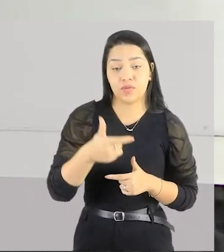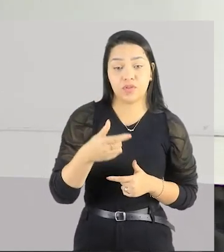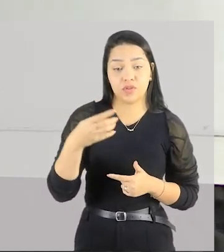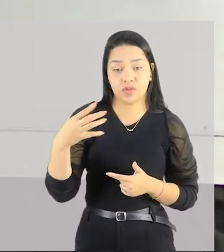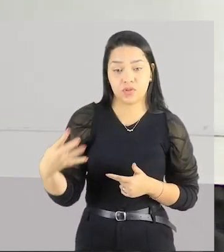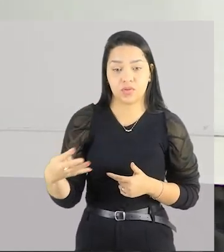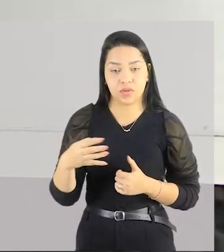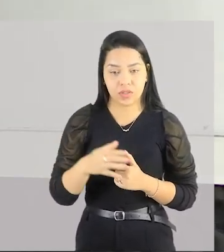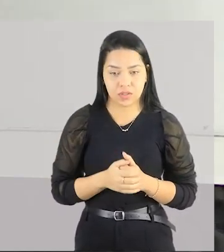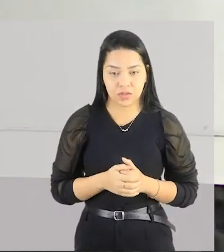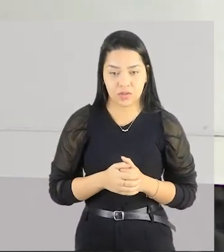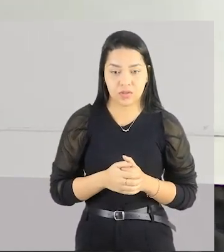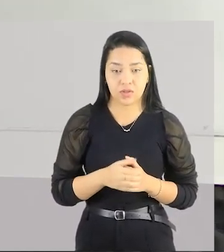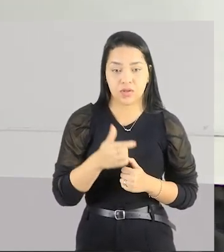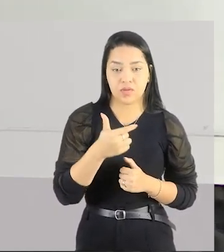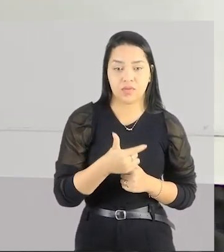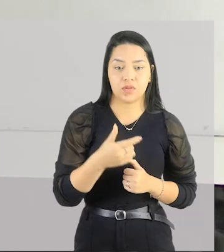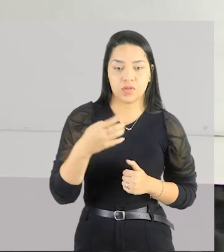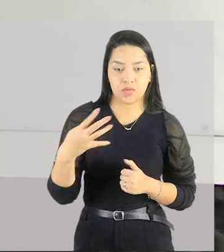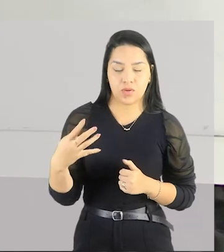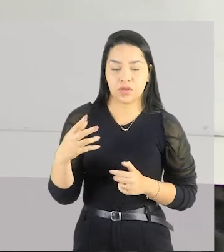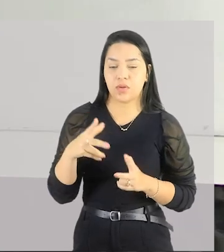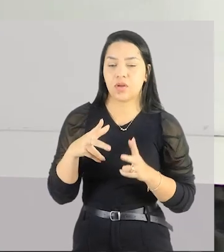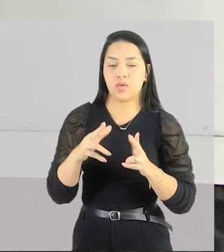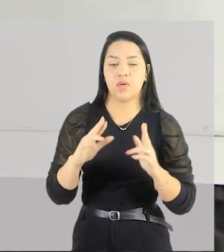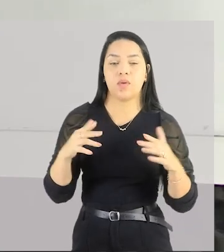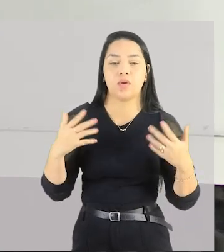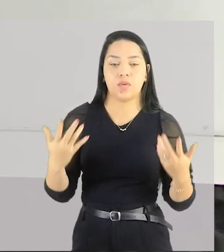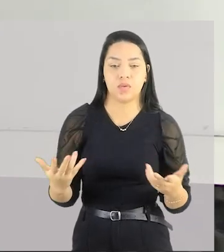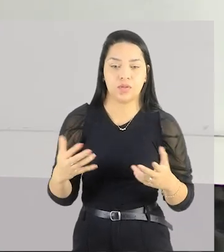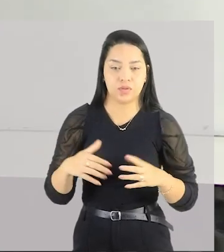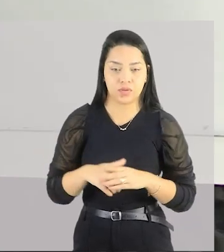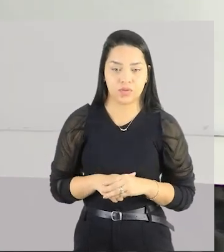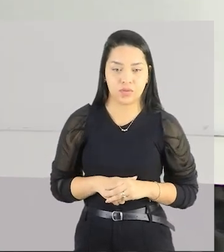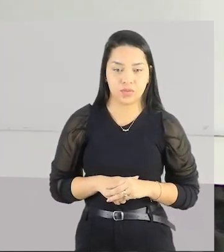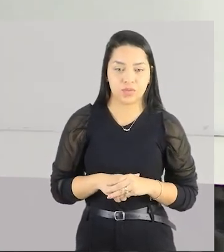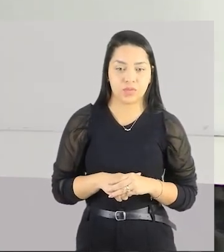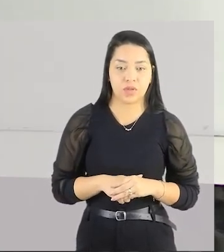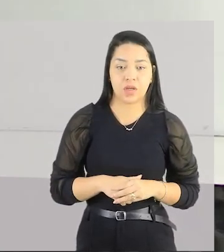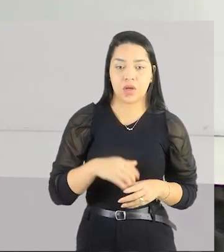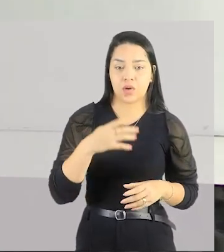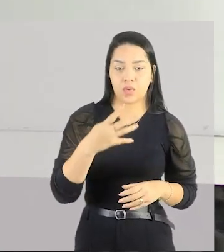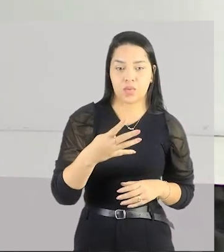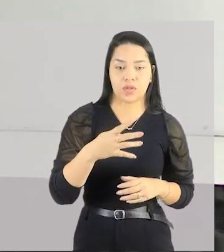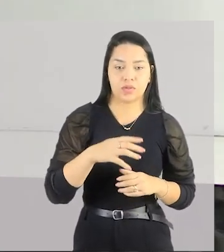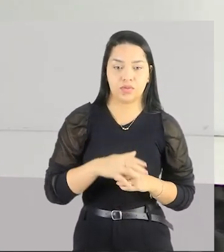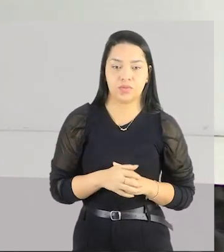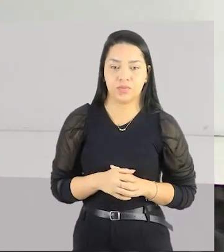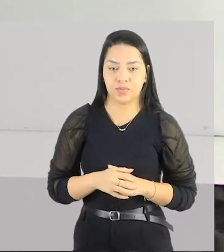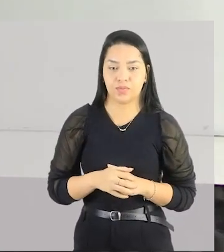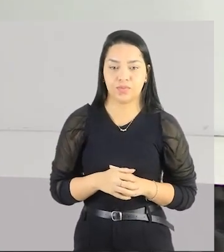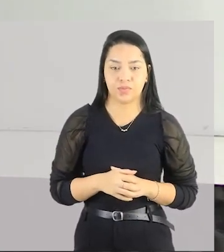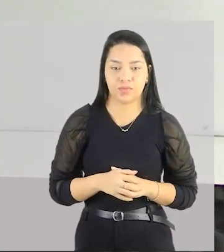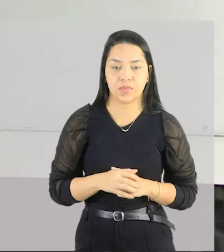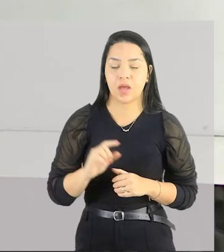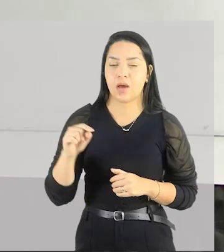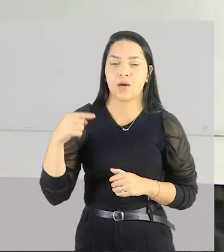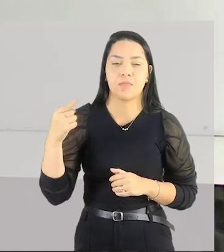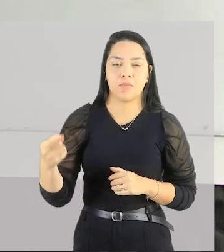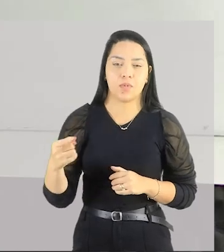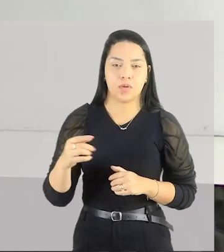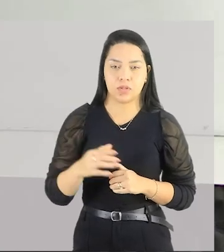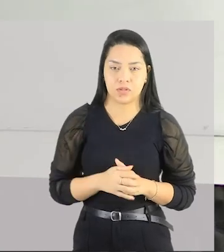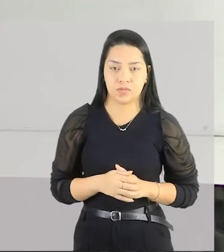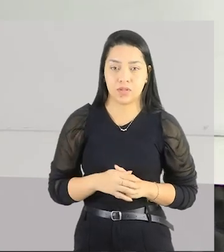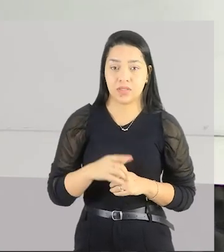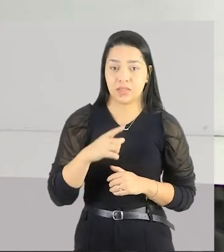24. 96 por 24 é igual a quanto? A 4. Beleza? Bora para a próxima.